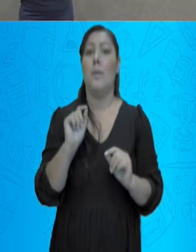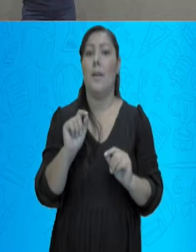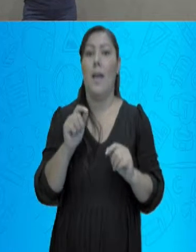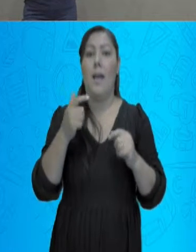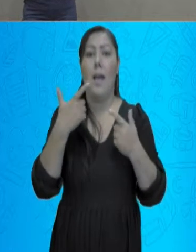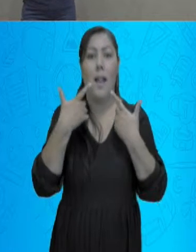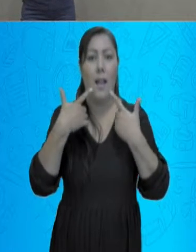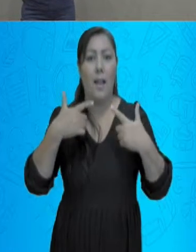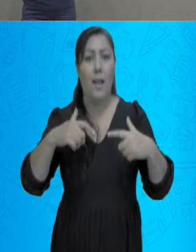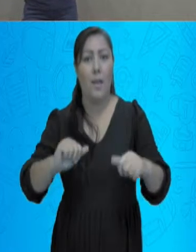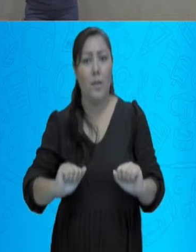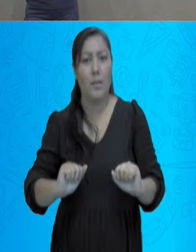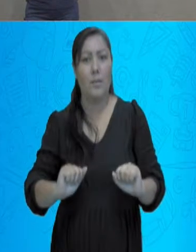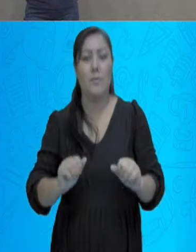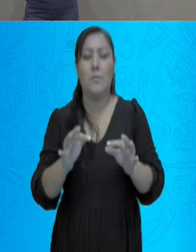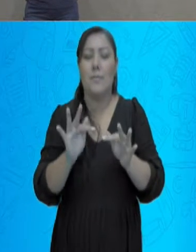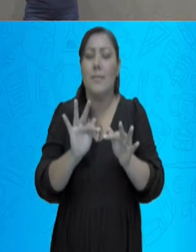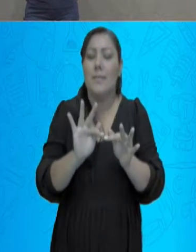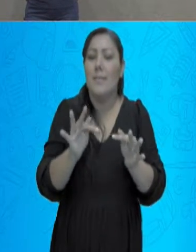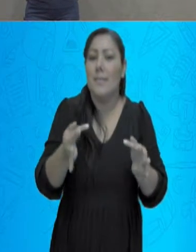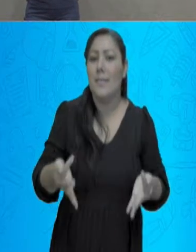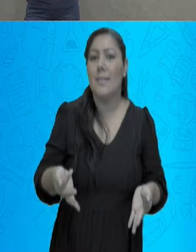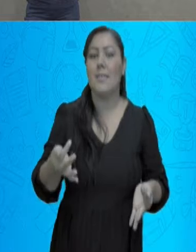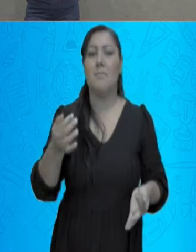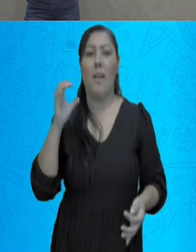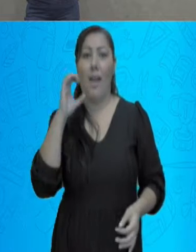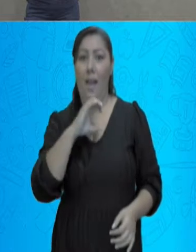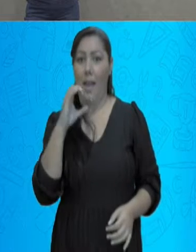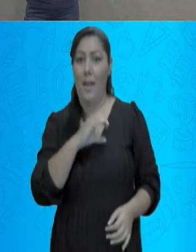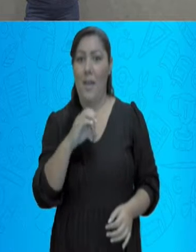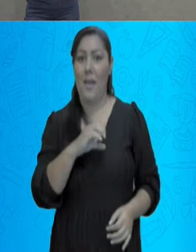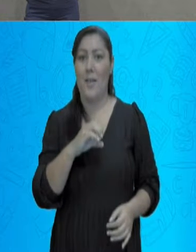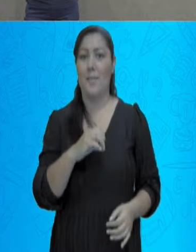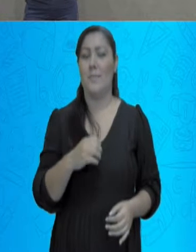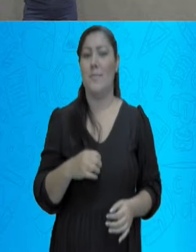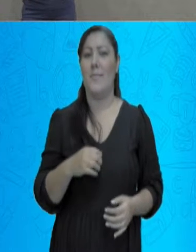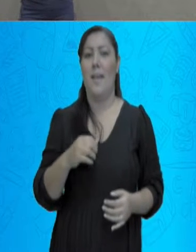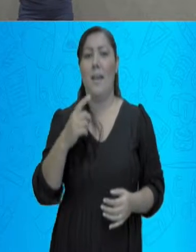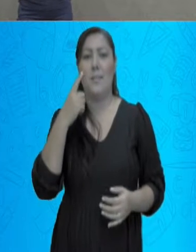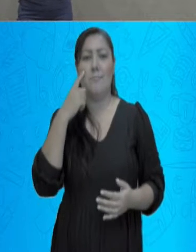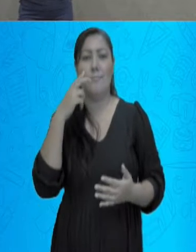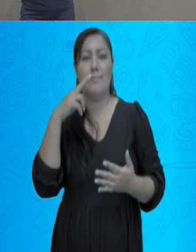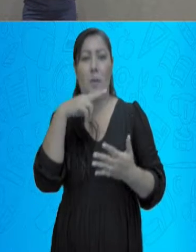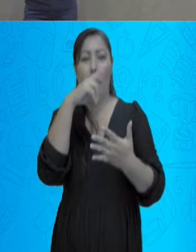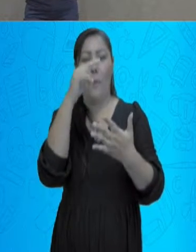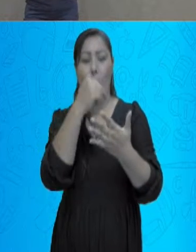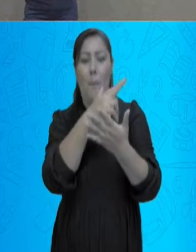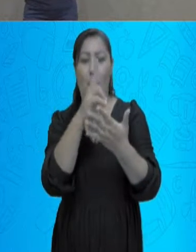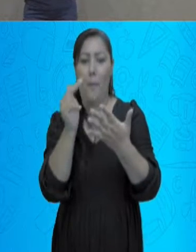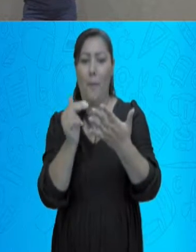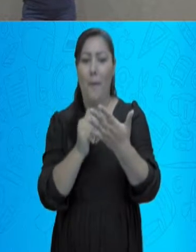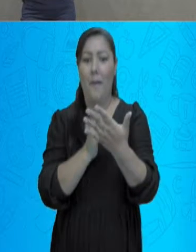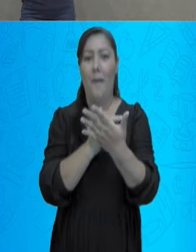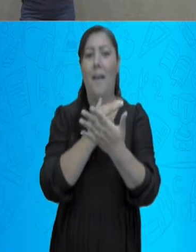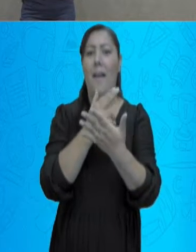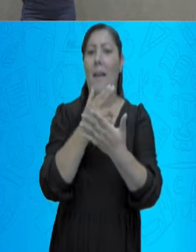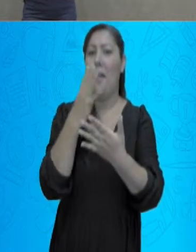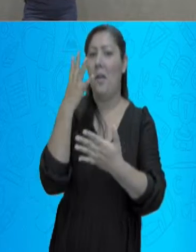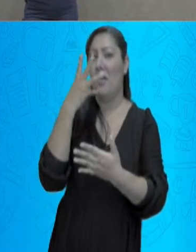rápida. E o visual? Aquela estética, né? Que geralmente não é só um texto, não. Tem